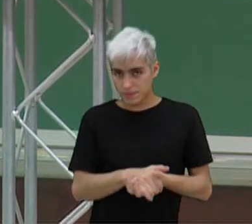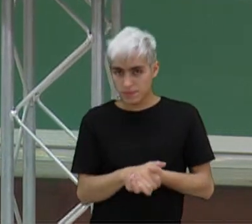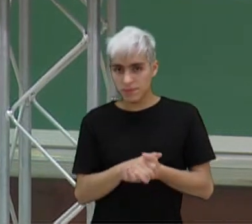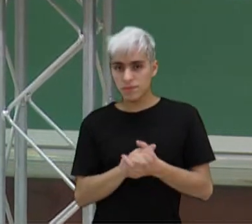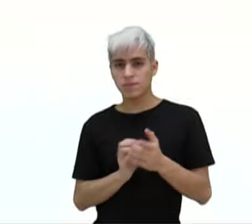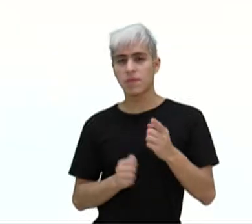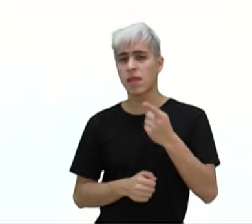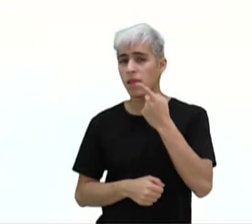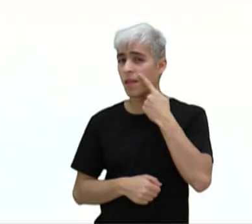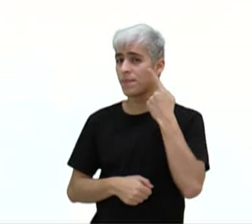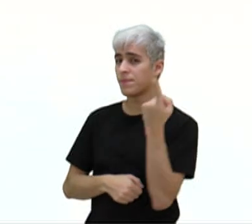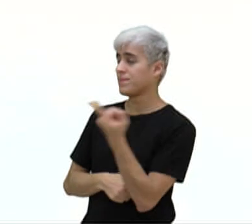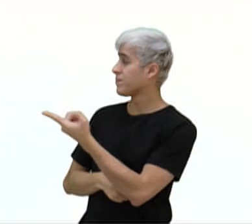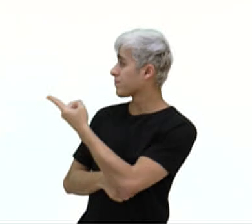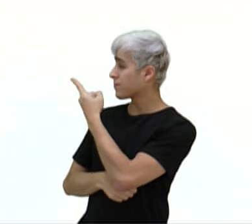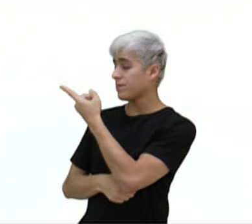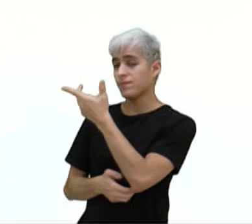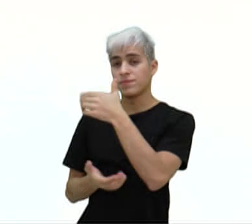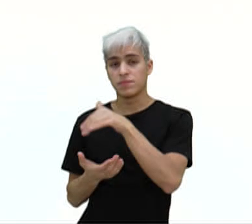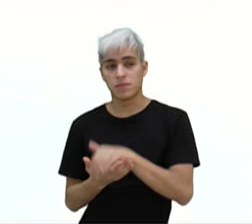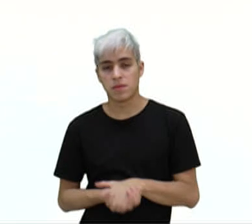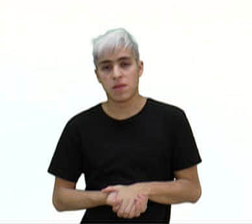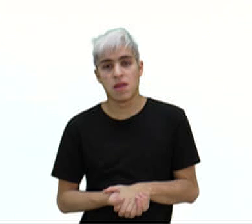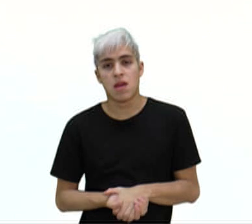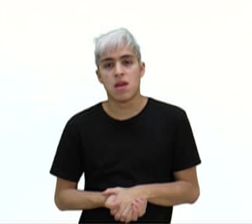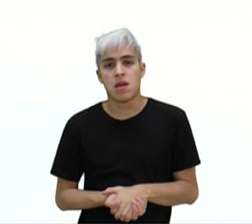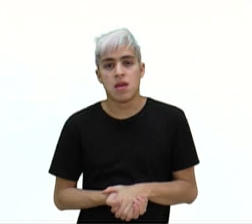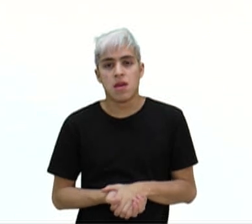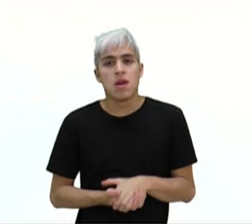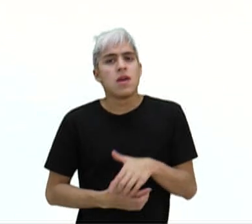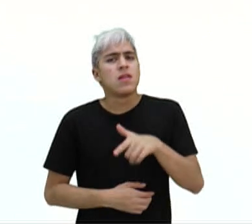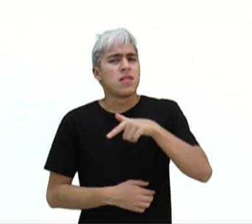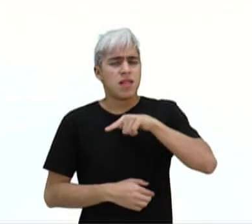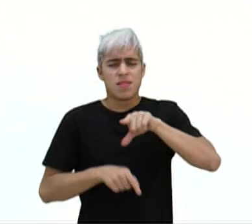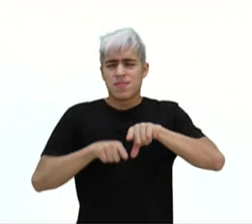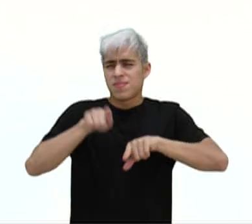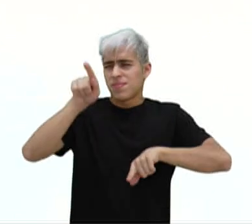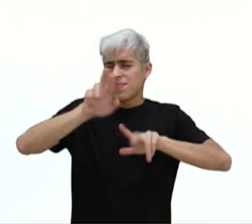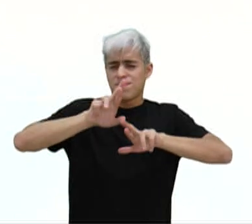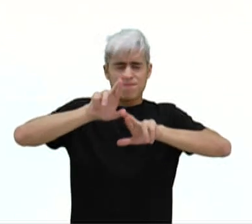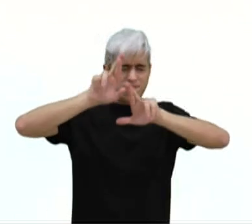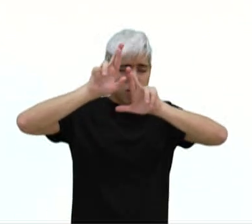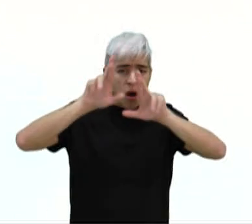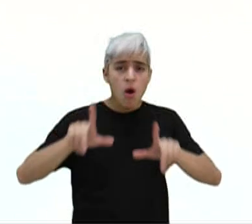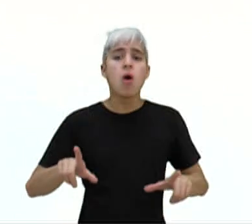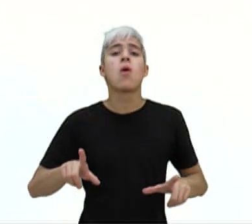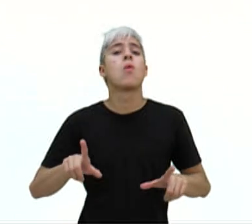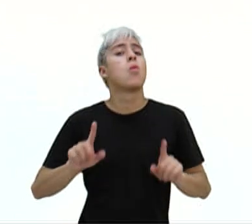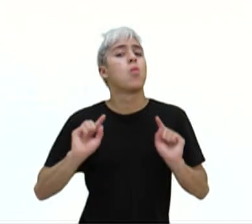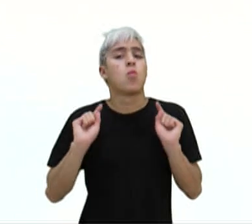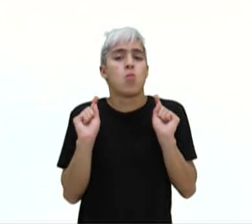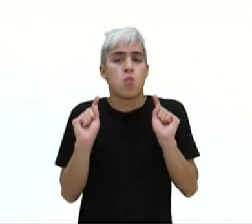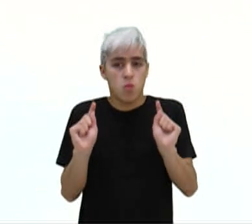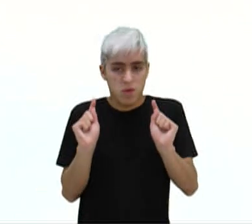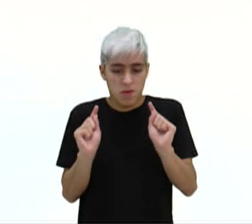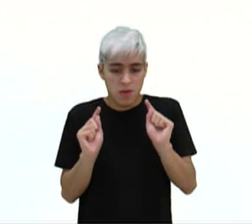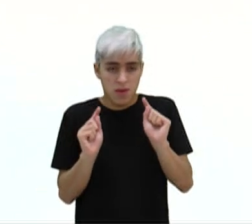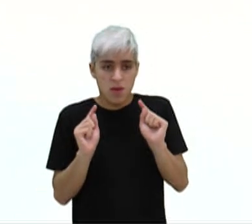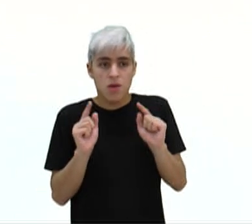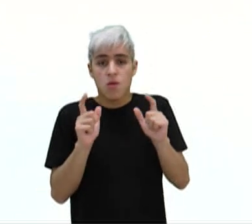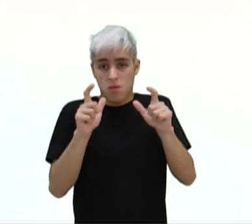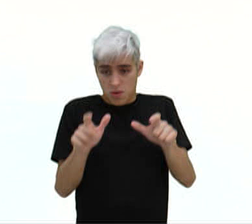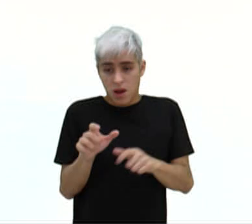vamos perceber aqui, né, no mapa que nós temos uma grande diferença, né? Quando nós temos ali a